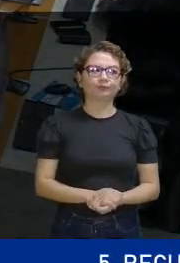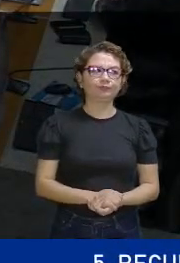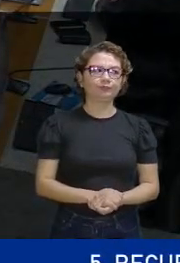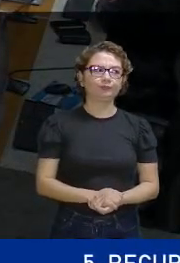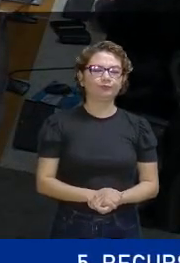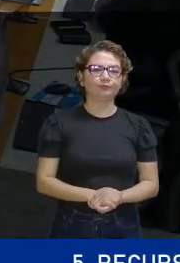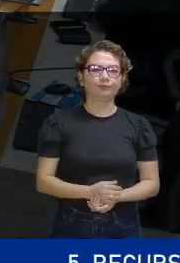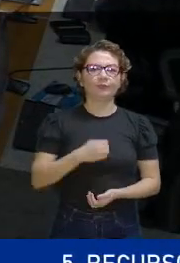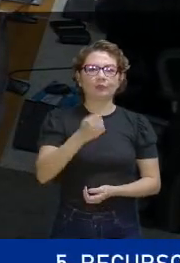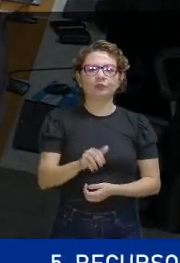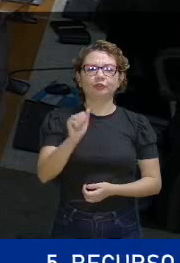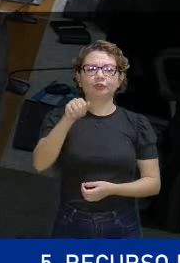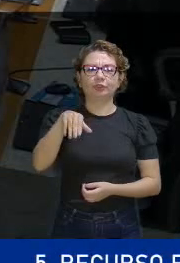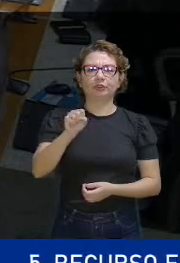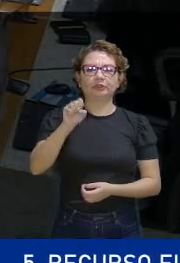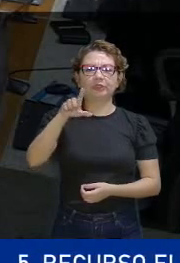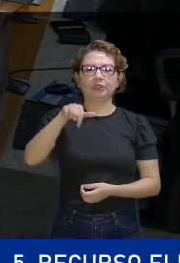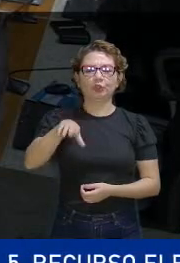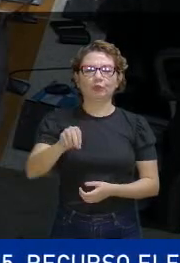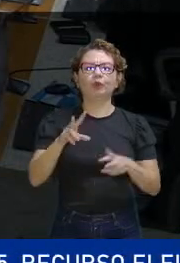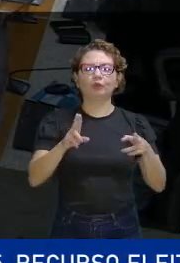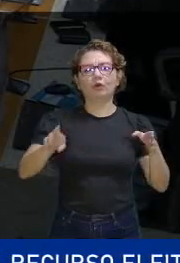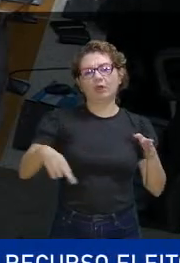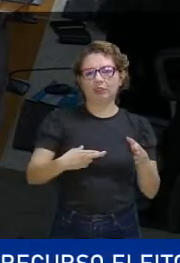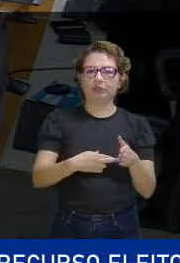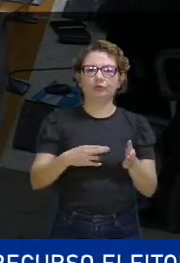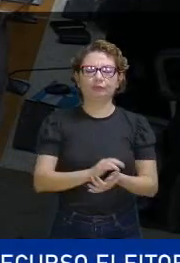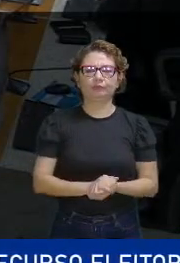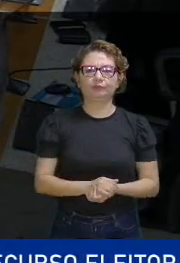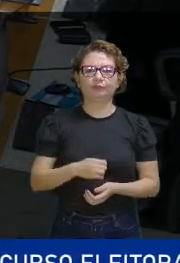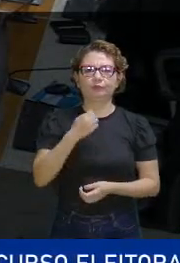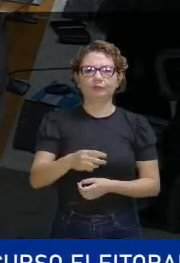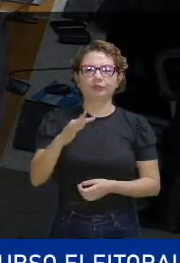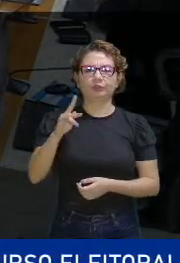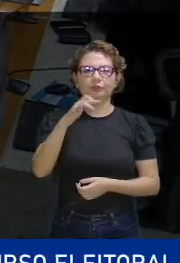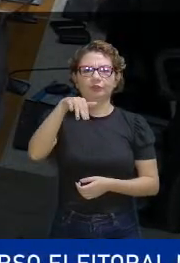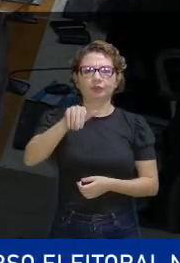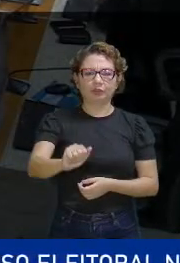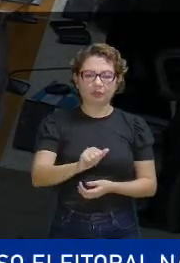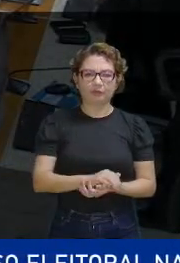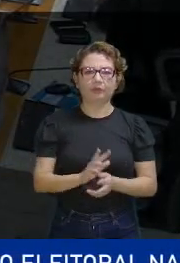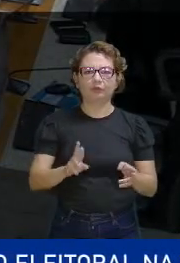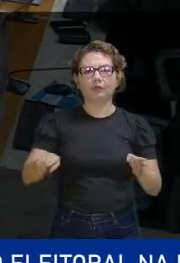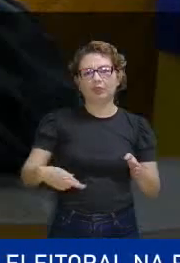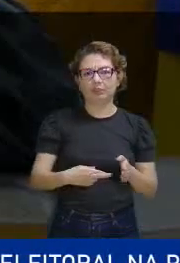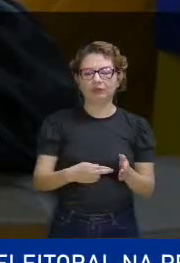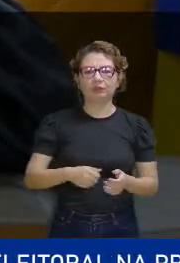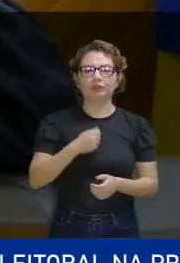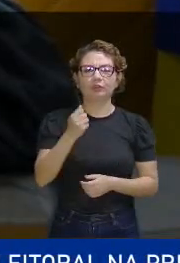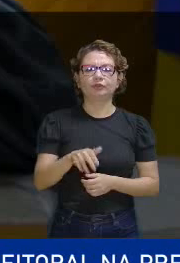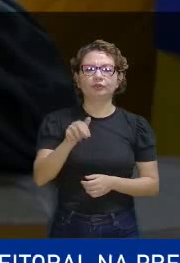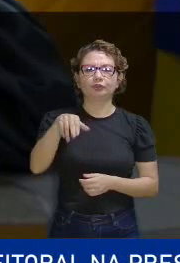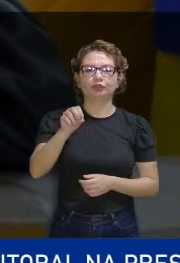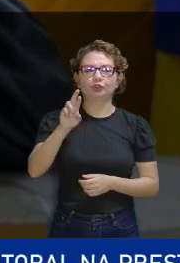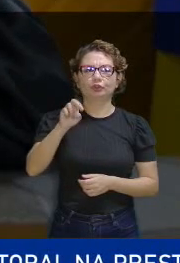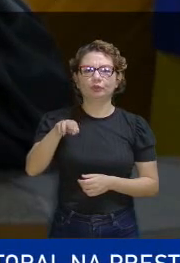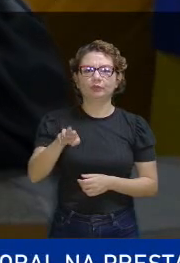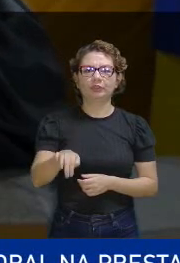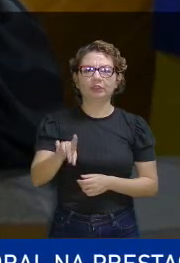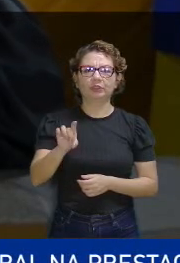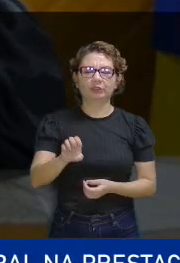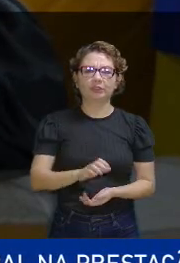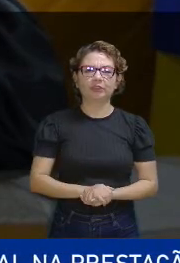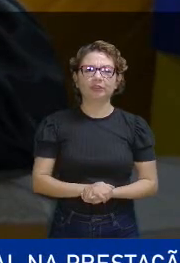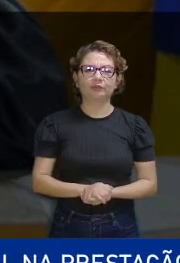Imagem ampliada do plenário. Anselmo Gonçalves. Acompanhe o relator. Gisatina Souza. Também acompanho, presidente. Gilnormando Souza. Eu também